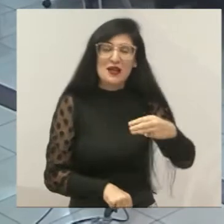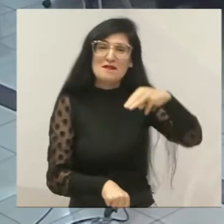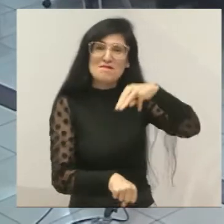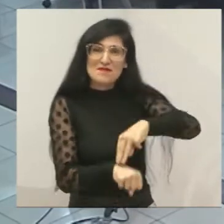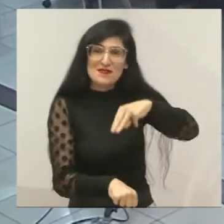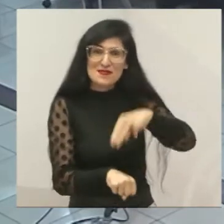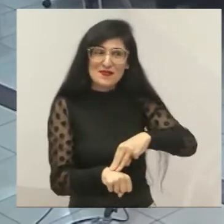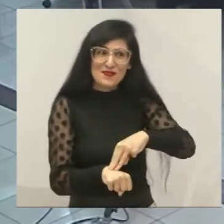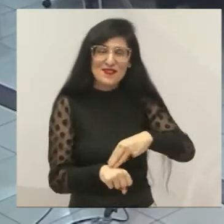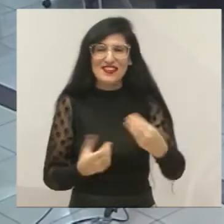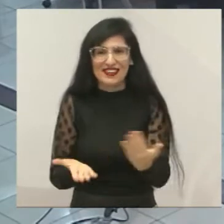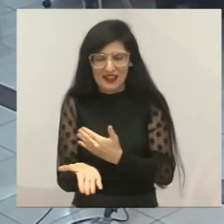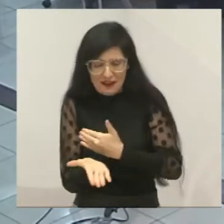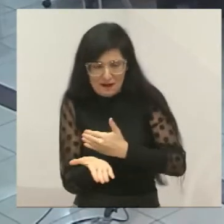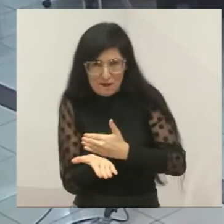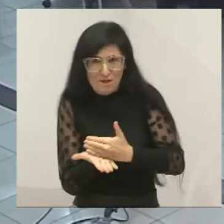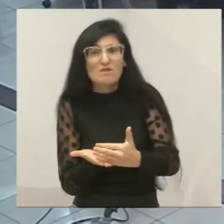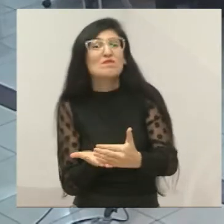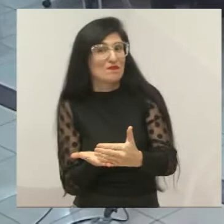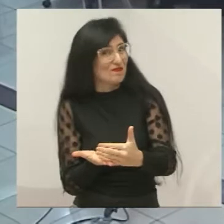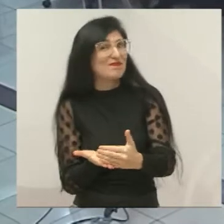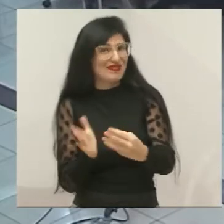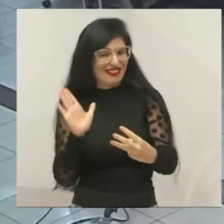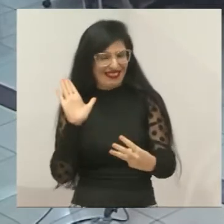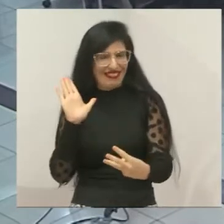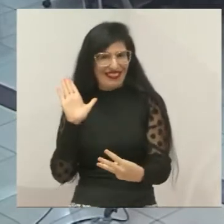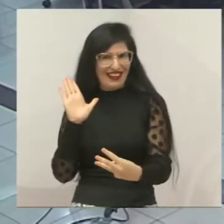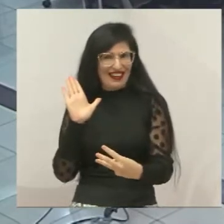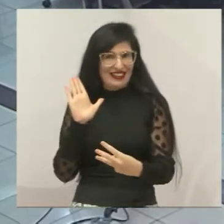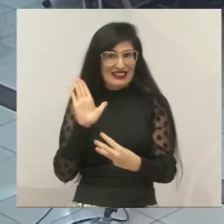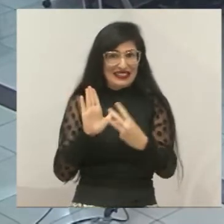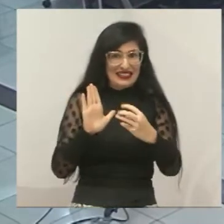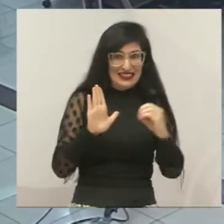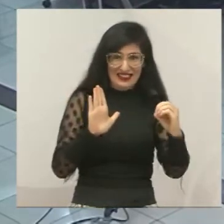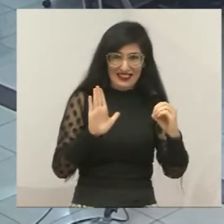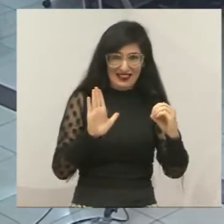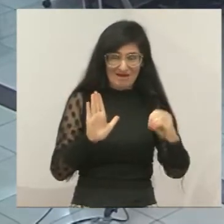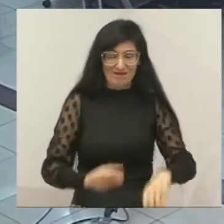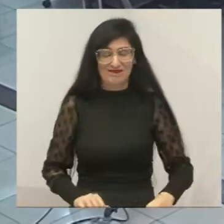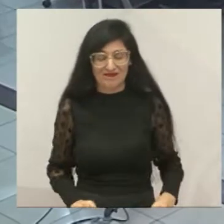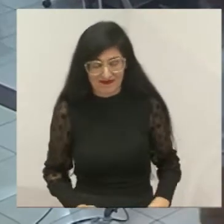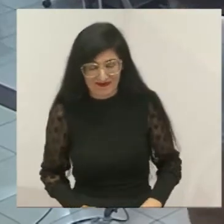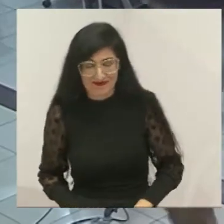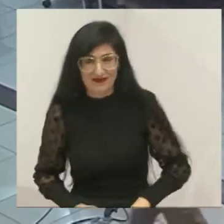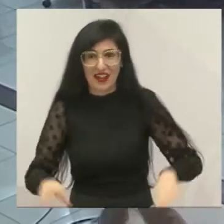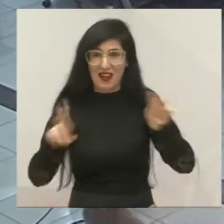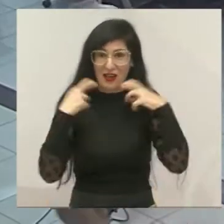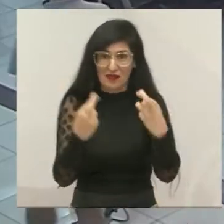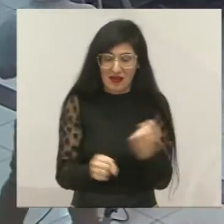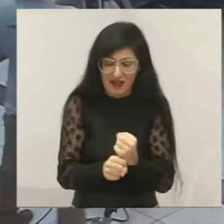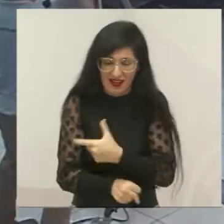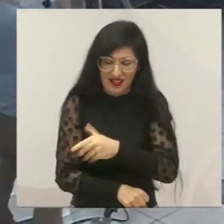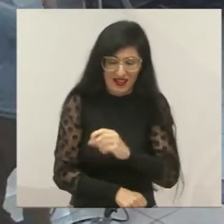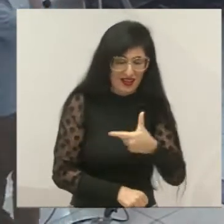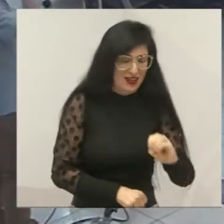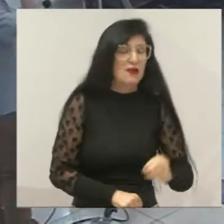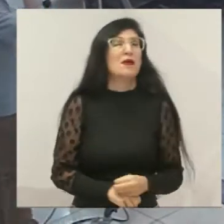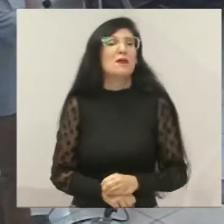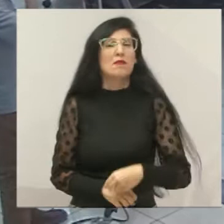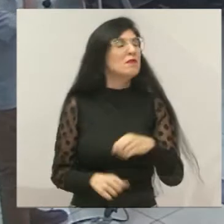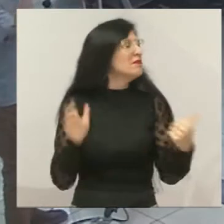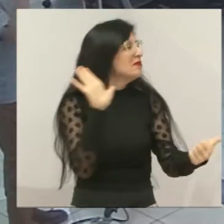9h33, para darmos início à 30ª sessão ordinária do ano 2020, solicito ao primeiro secretário que